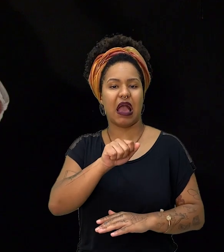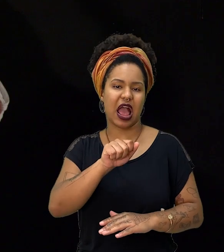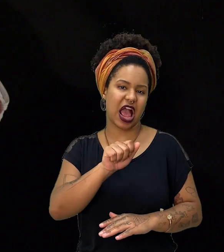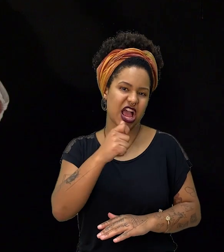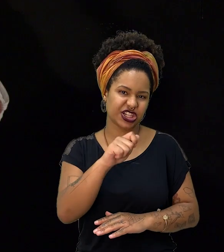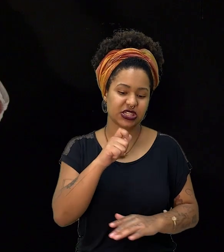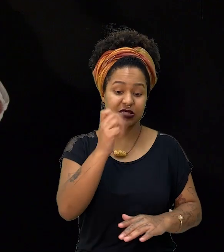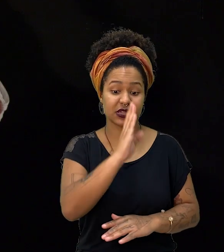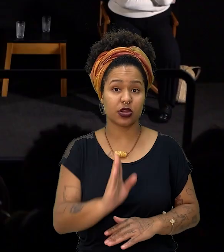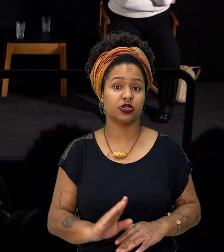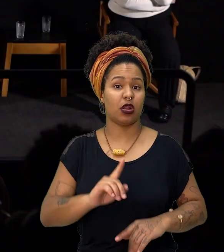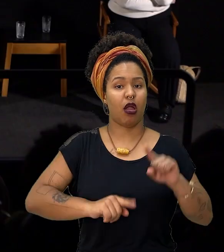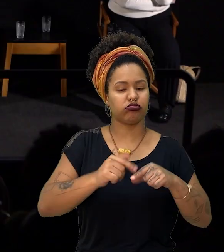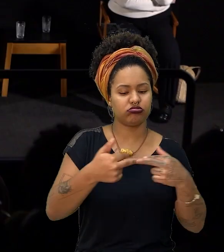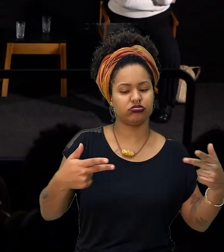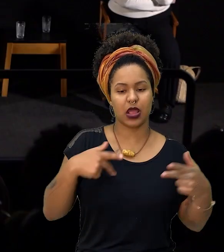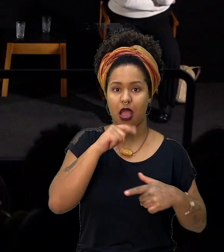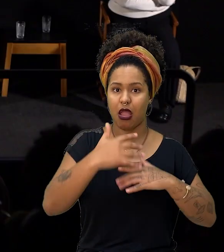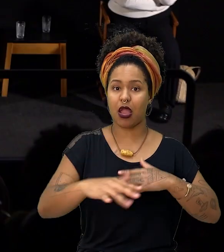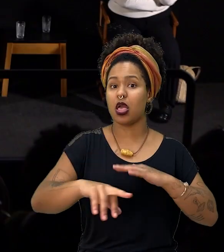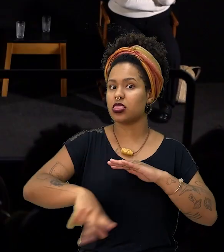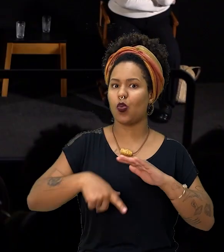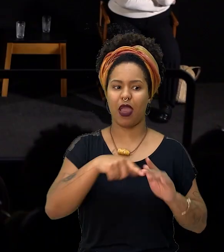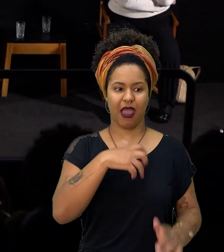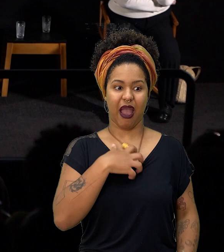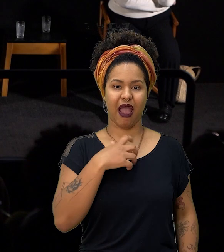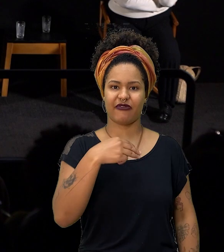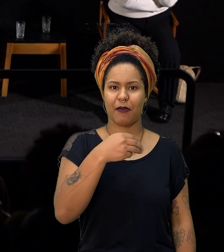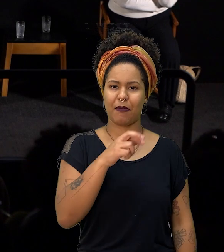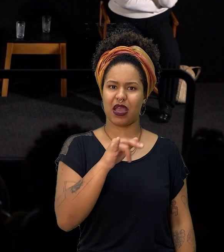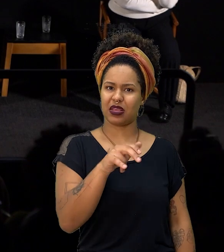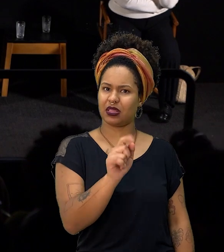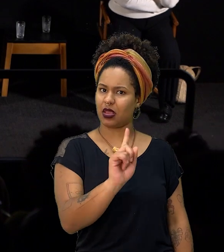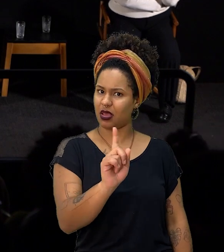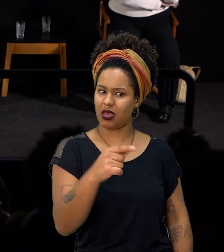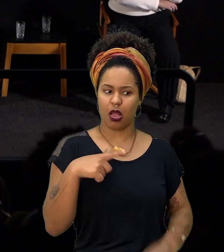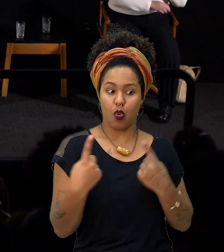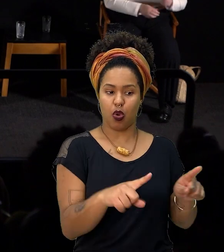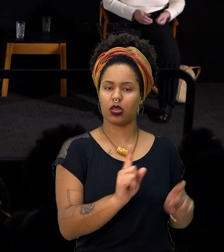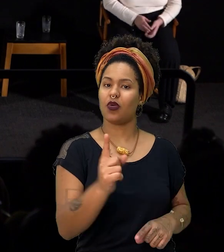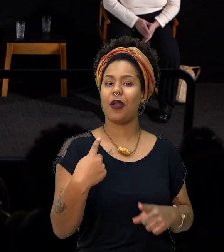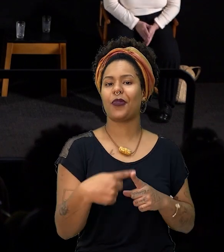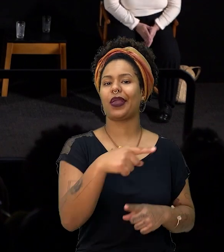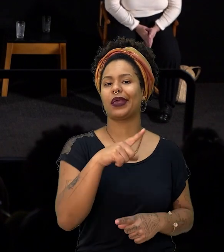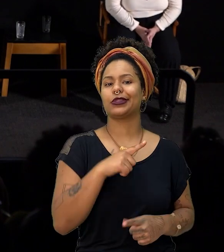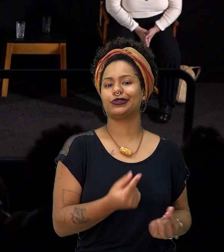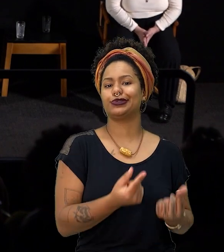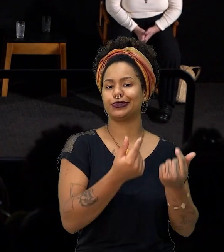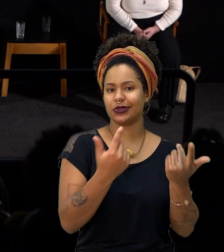uma retaliação de raiva da Marina, é porque ali tem dinheiro. Então, eu acho que essa